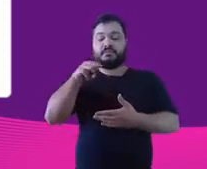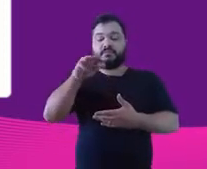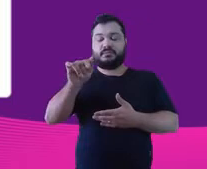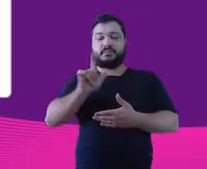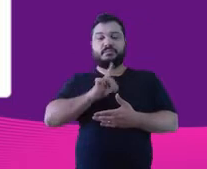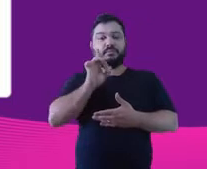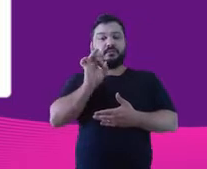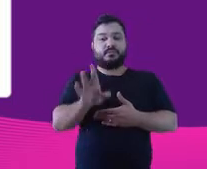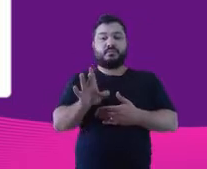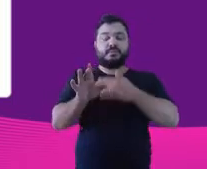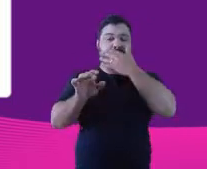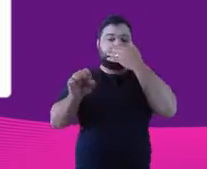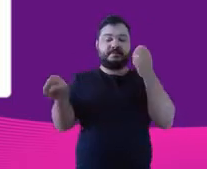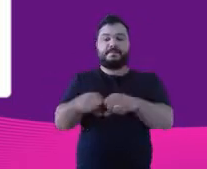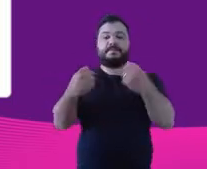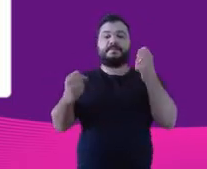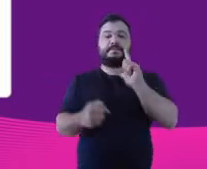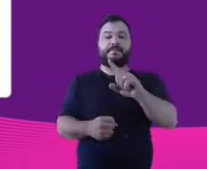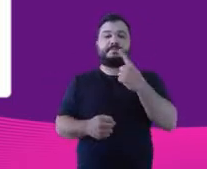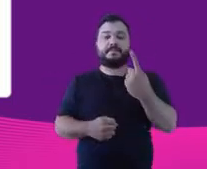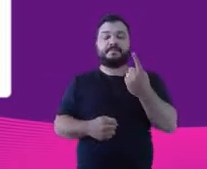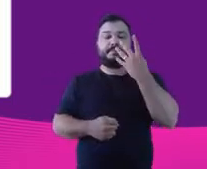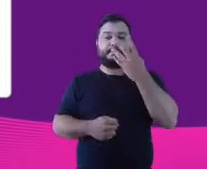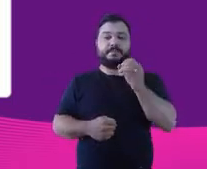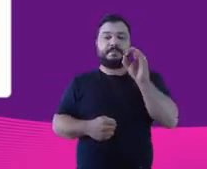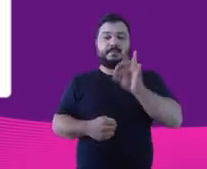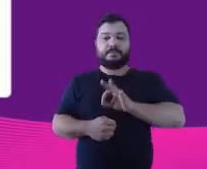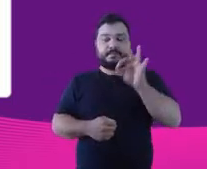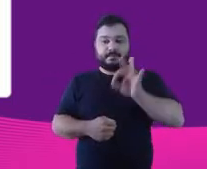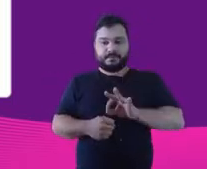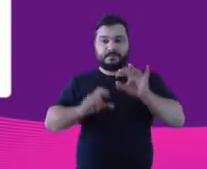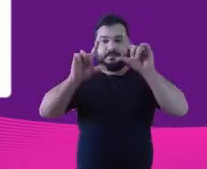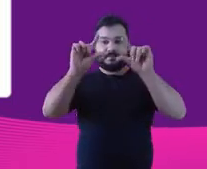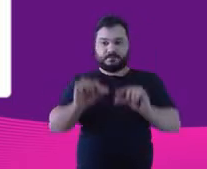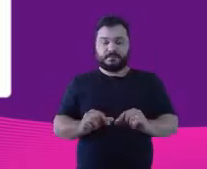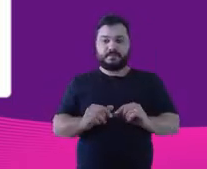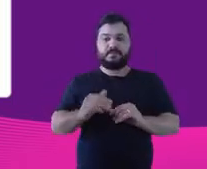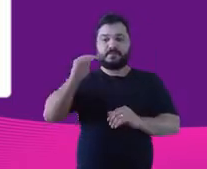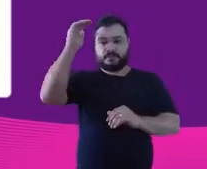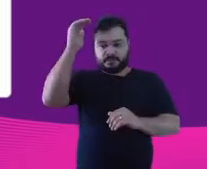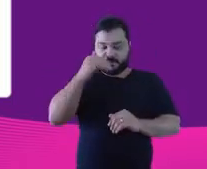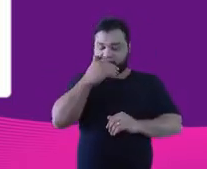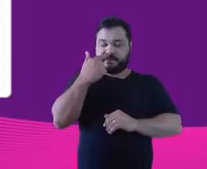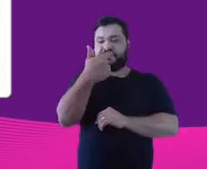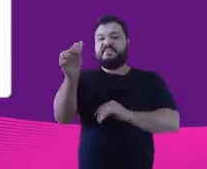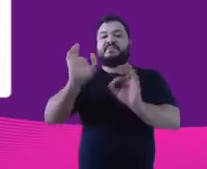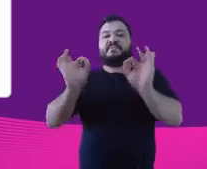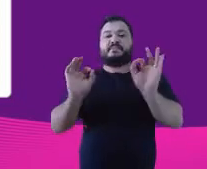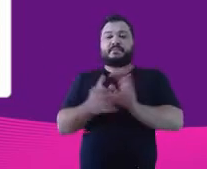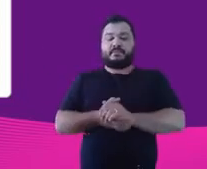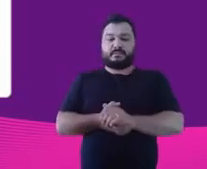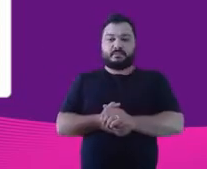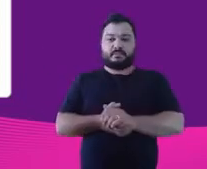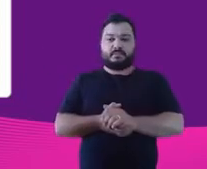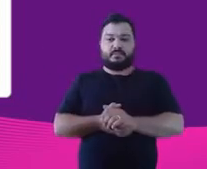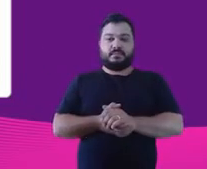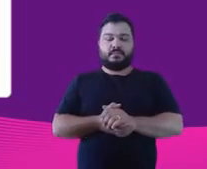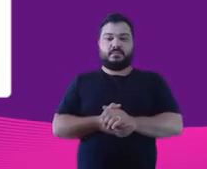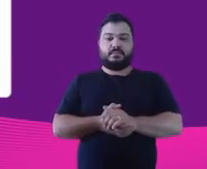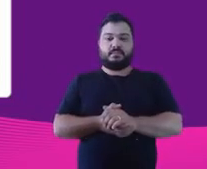essa fratura em L1 de 40% com redução de altura e nenhuma outra lesão óssea ou